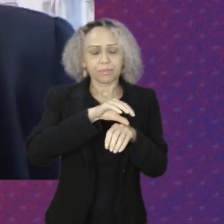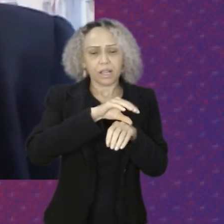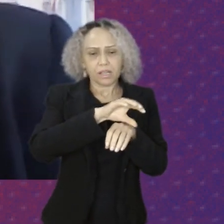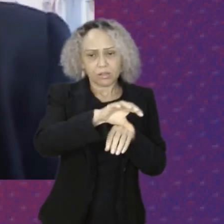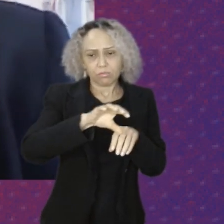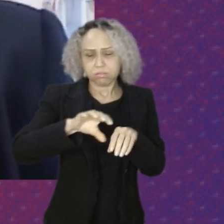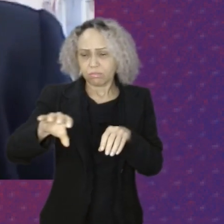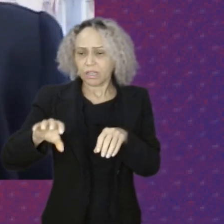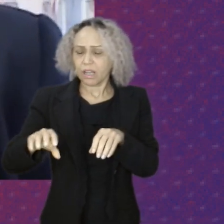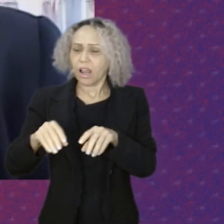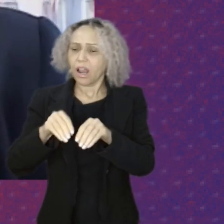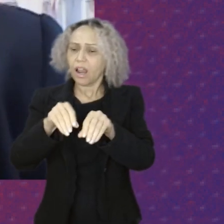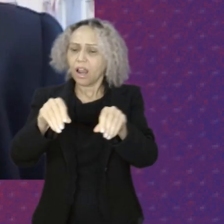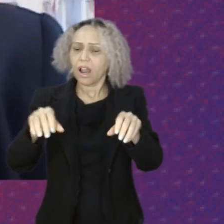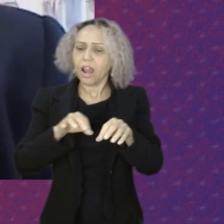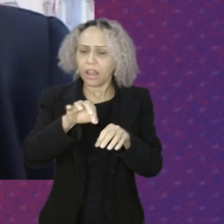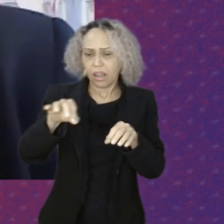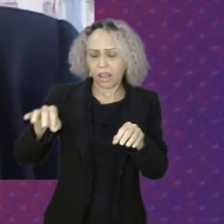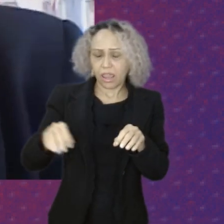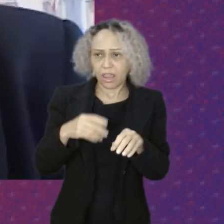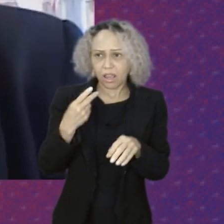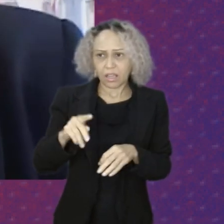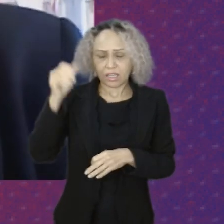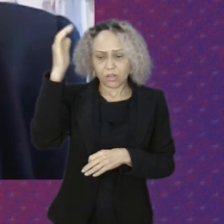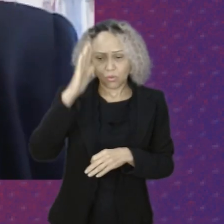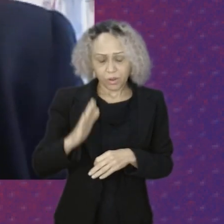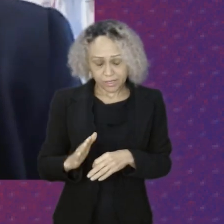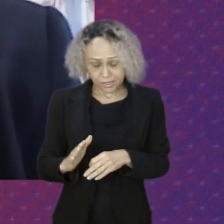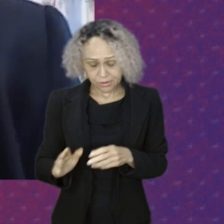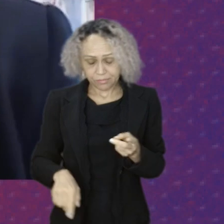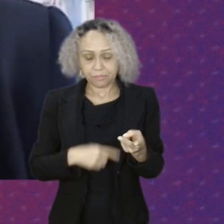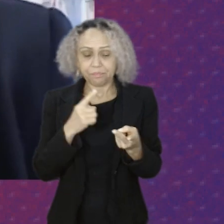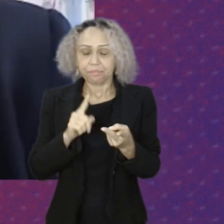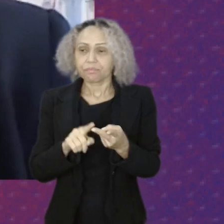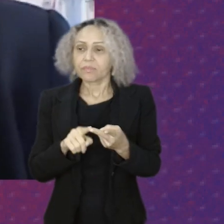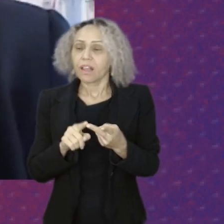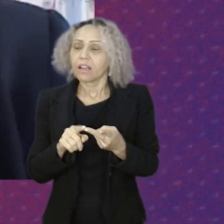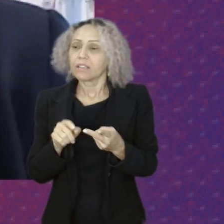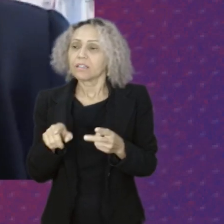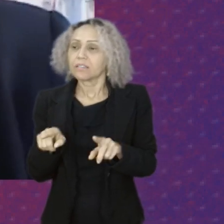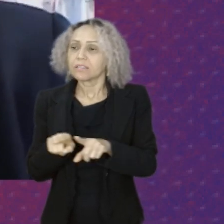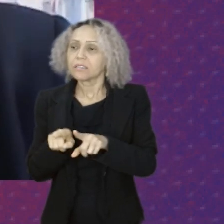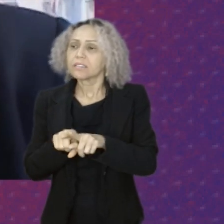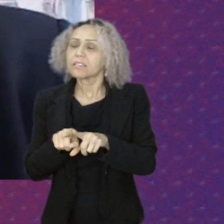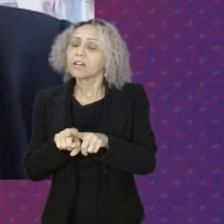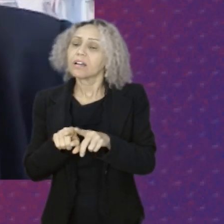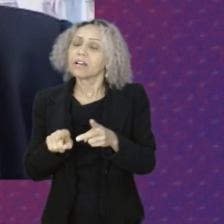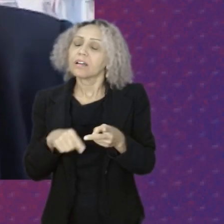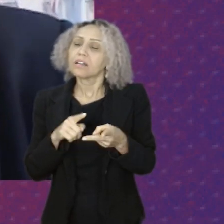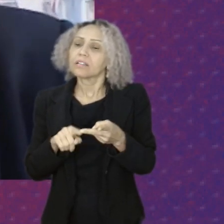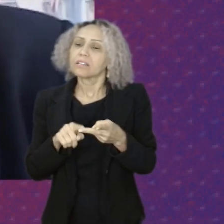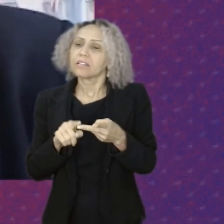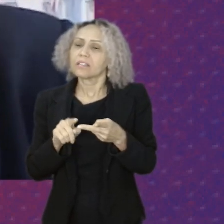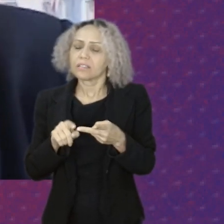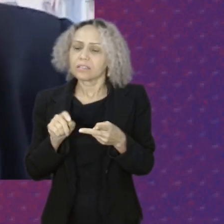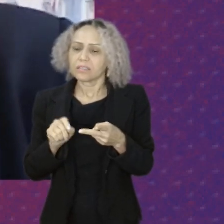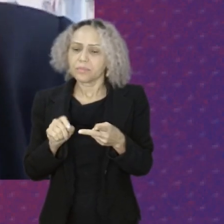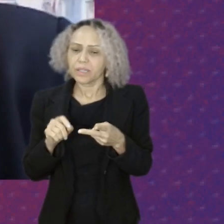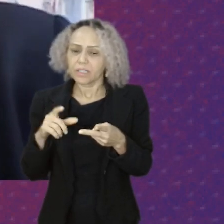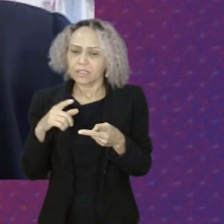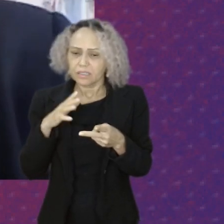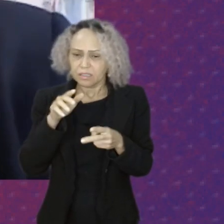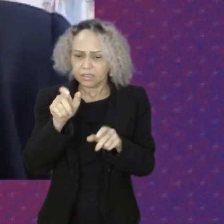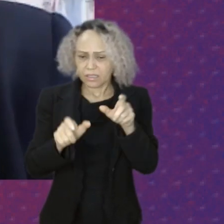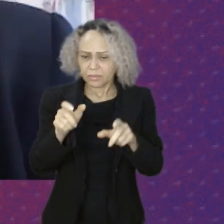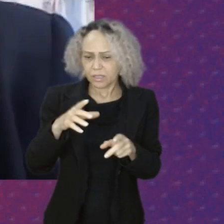todo o Brasil, que a qual hoje eu moro no assentamento que foi pelo INCRA, e tem outra forma de acesso à terra, que